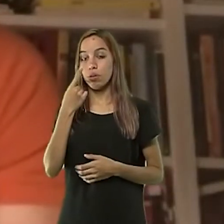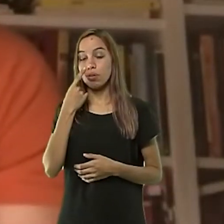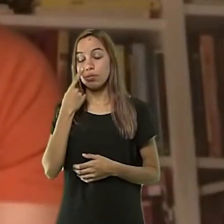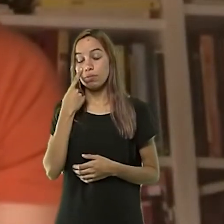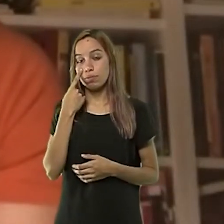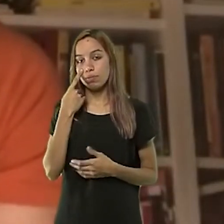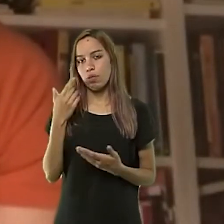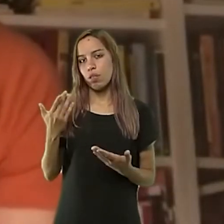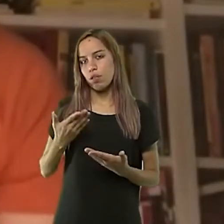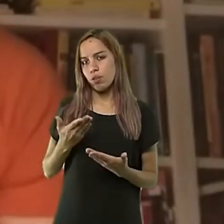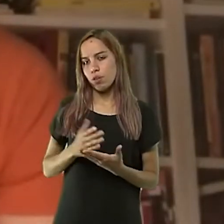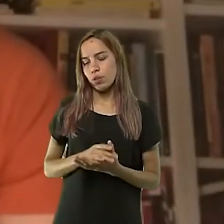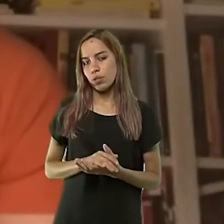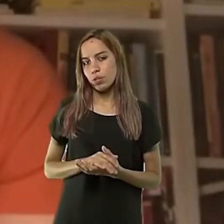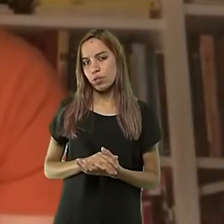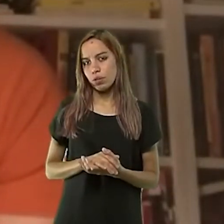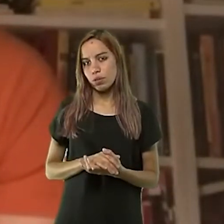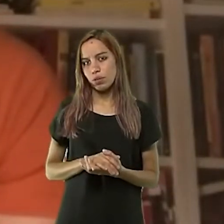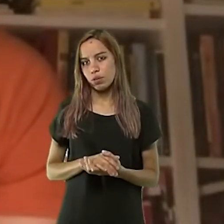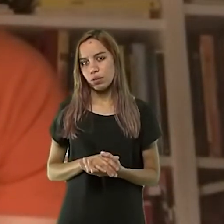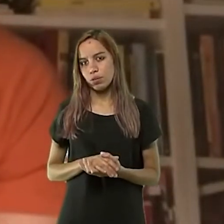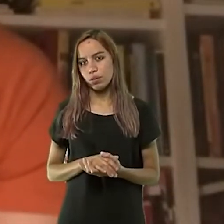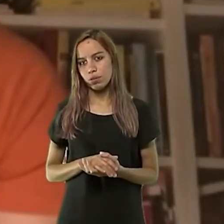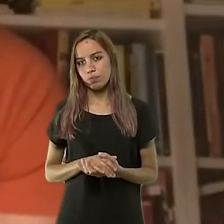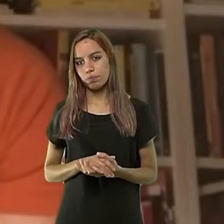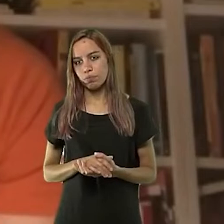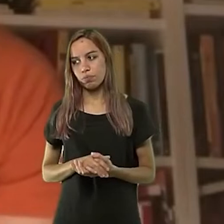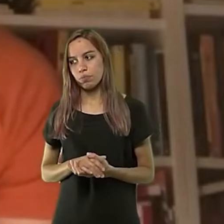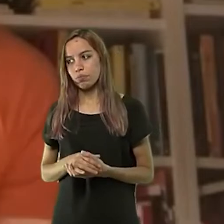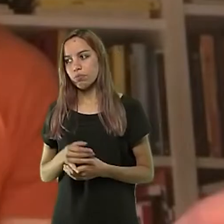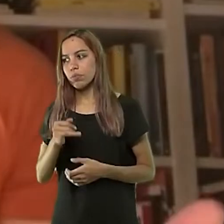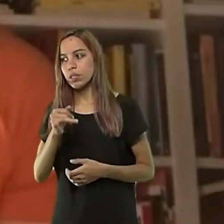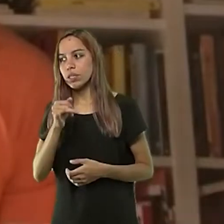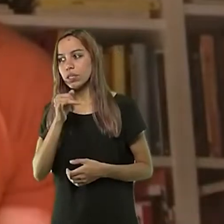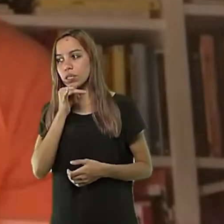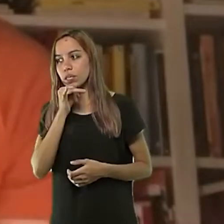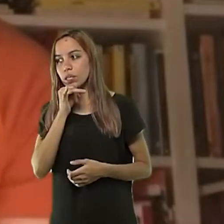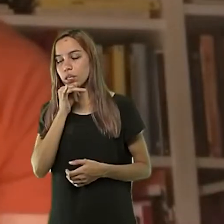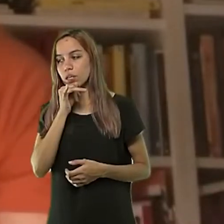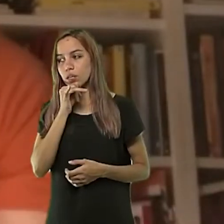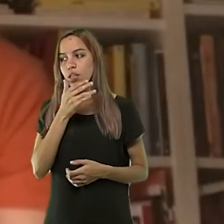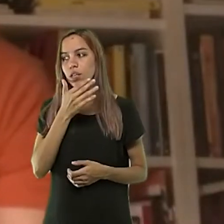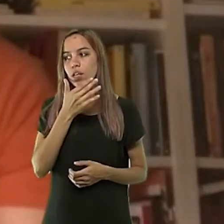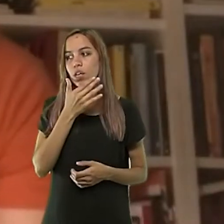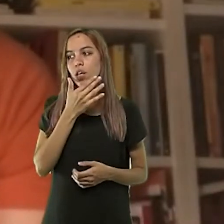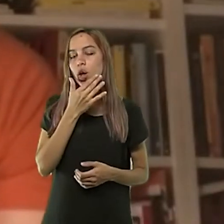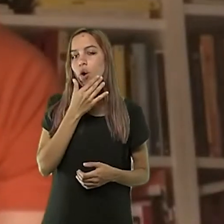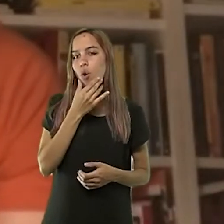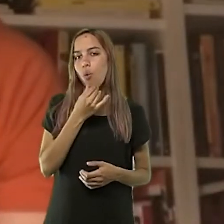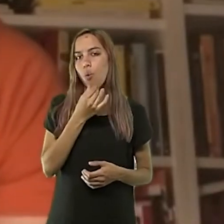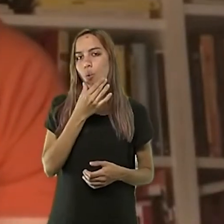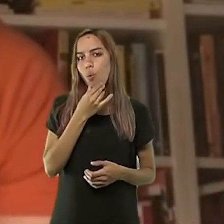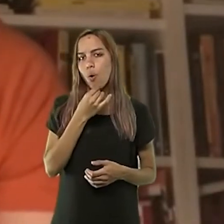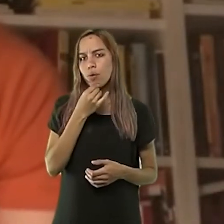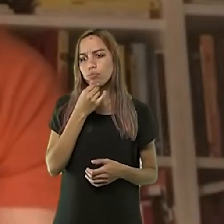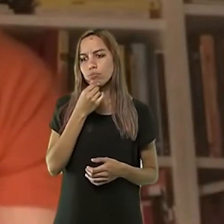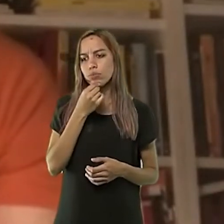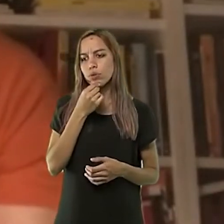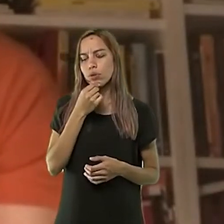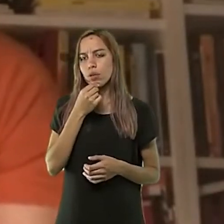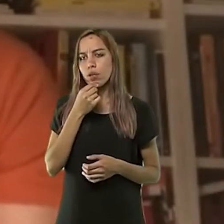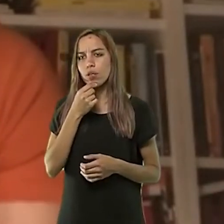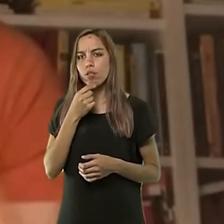mais recentes prémios Camões foi o Radwan Nassar, não é? Que publicou pouquíssimos